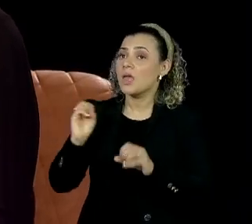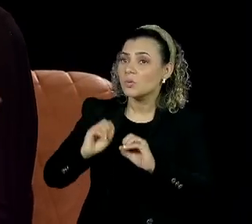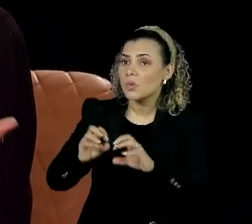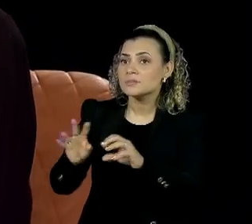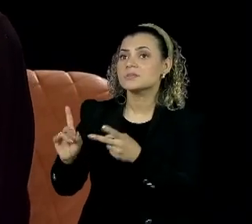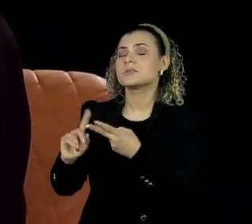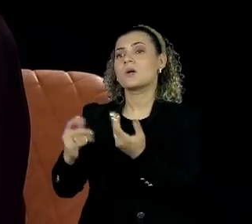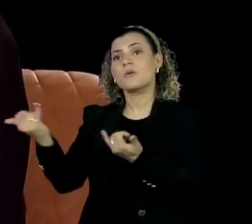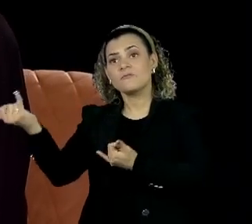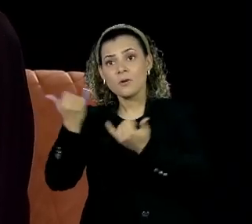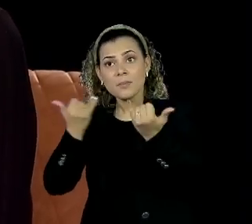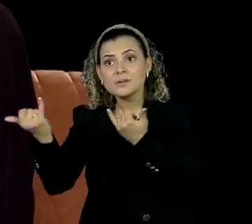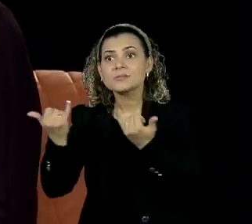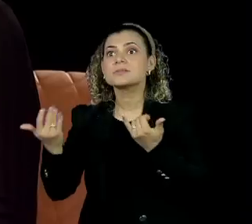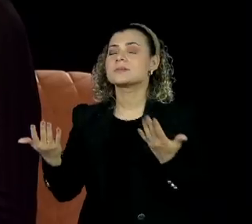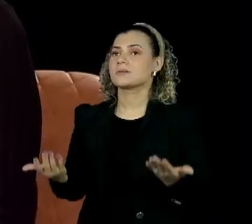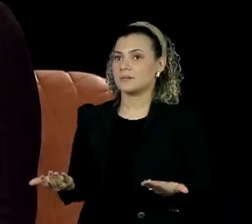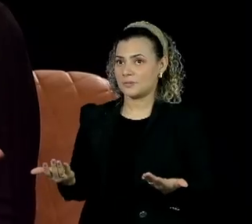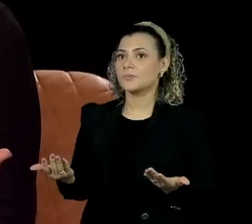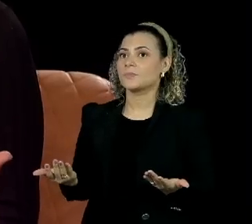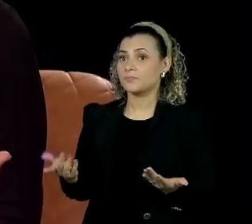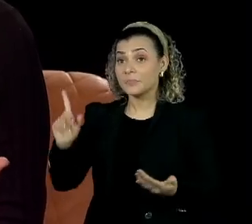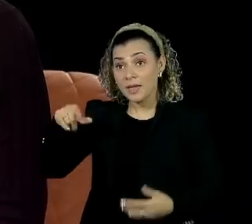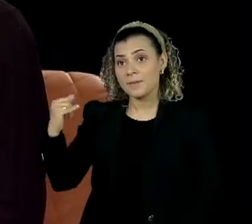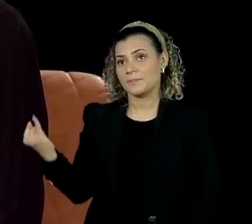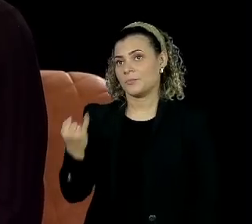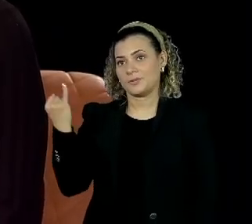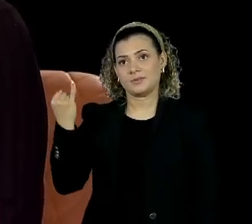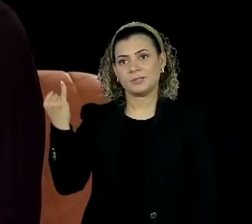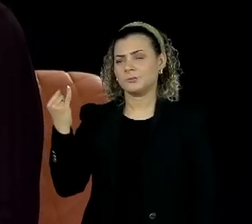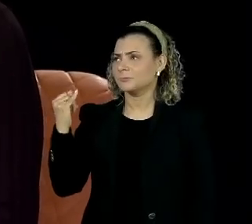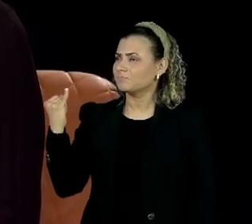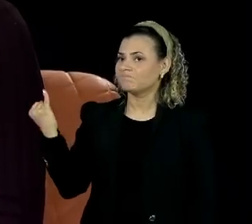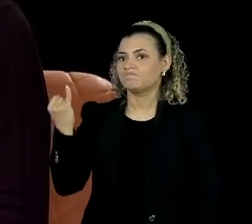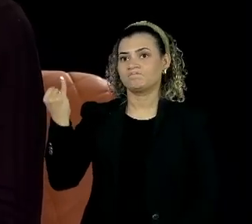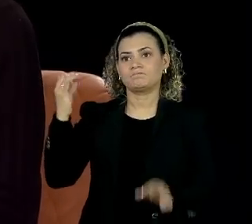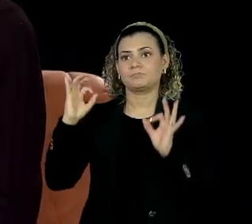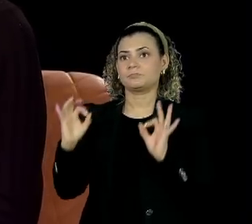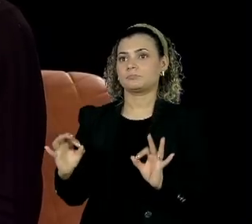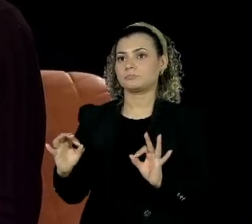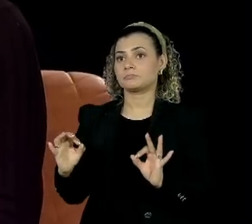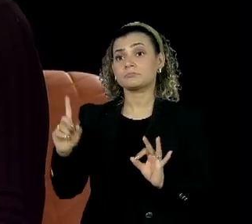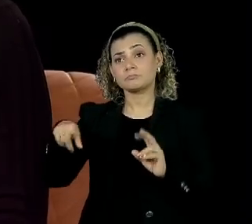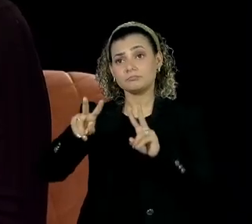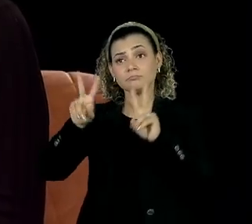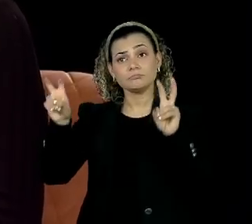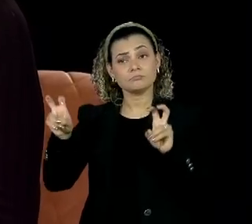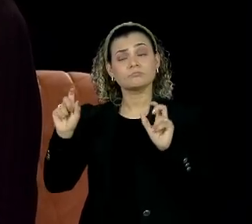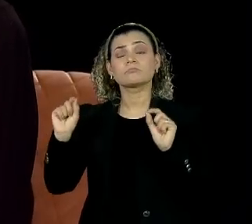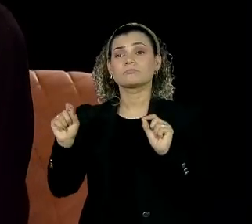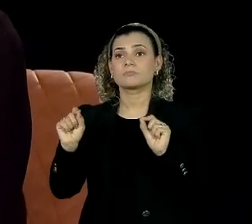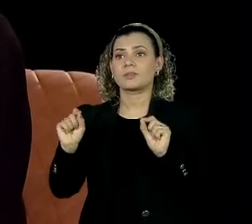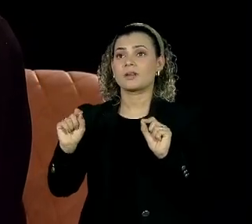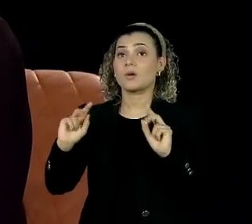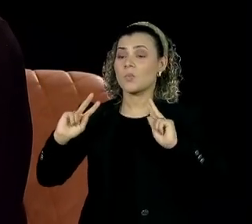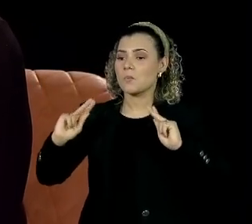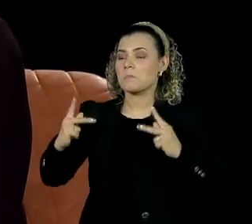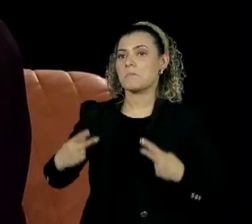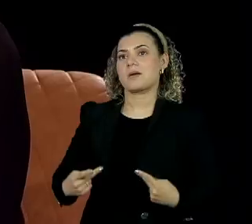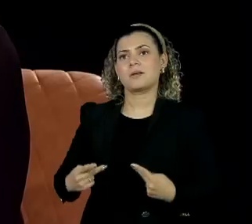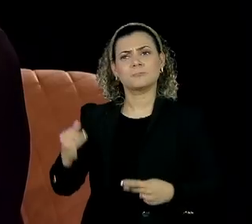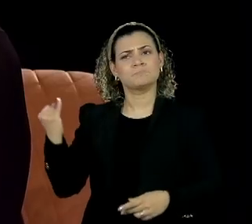a informação. Isso é muito importante, é fundamental. A gente tem uma pauta aí humana que